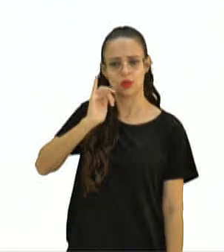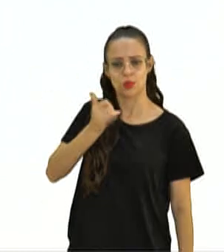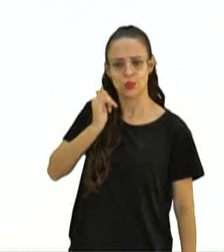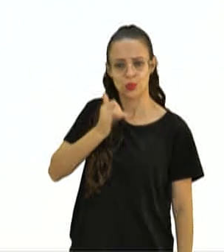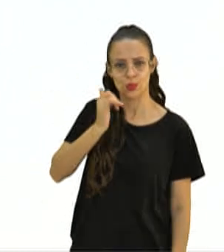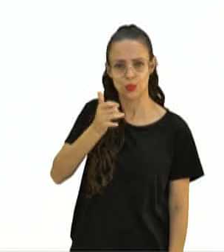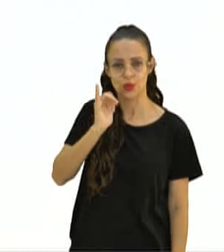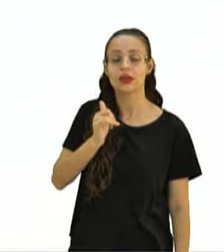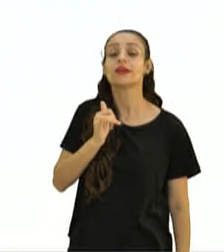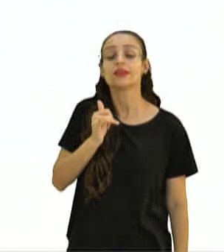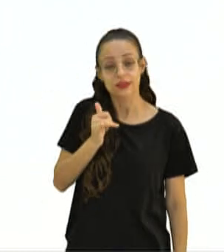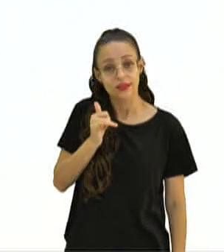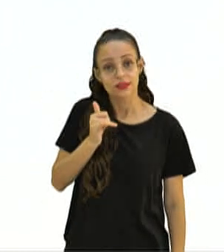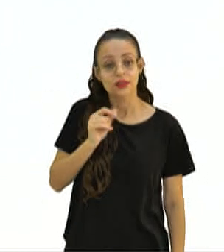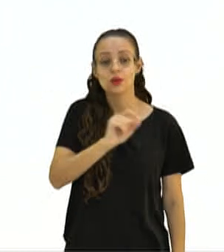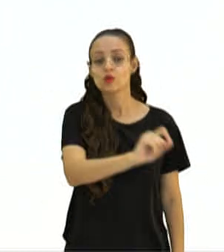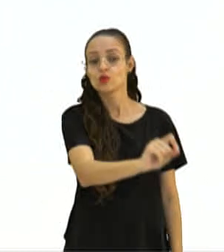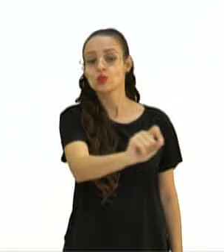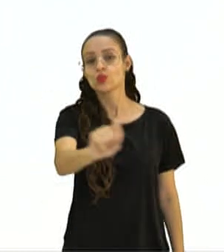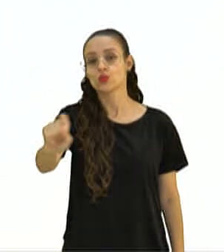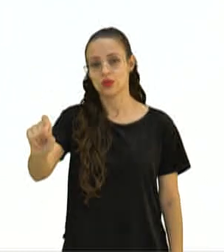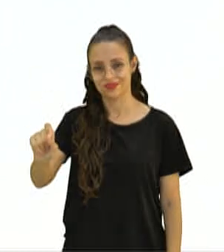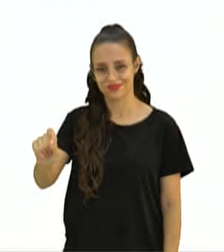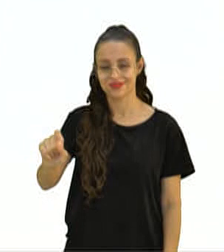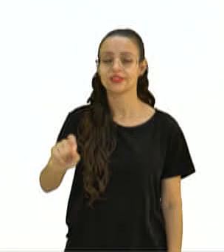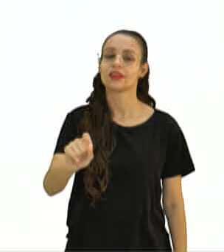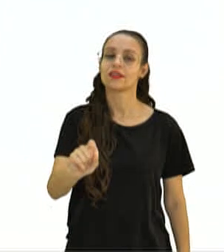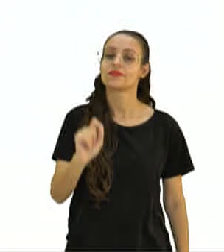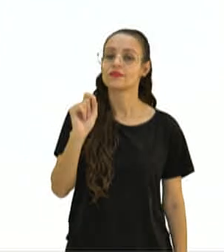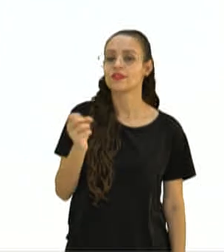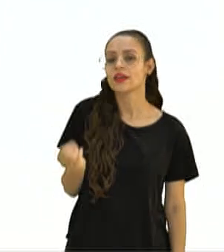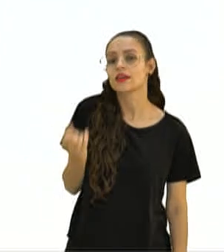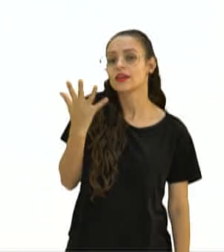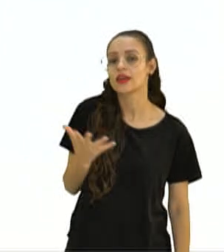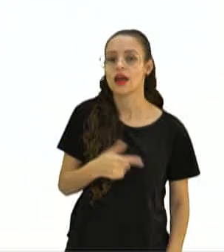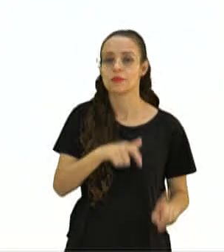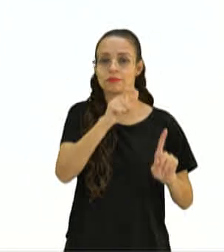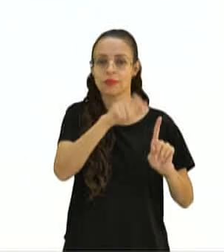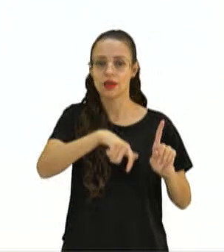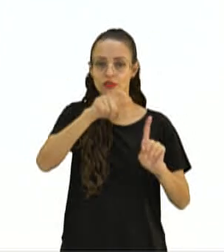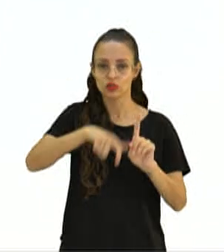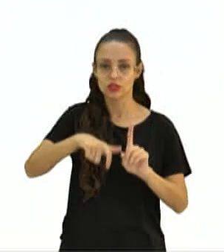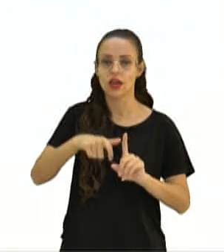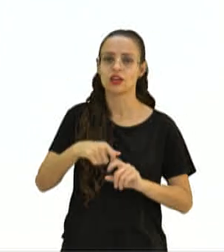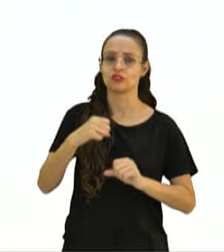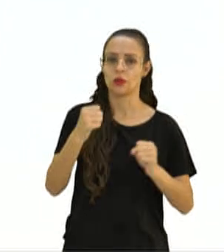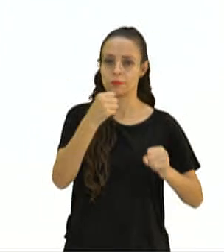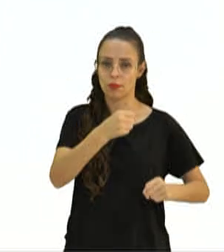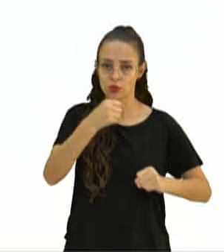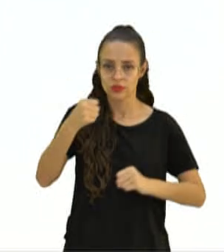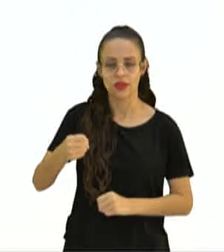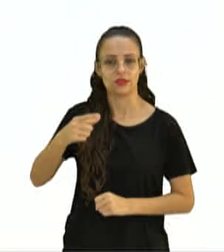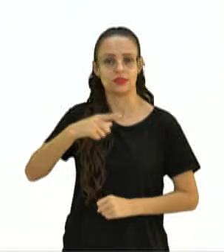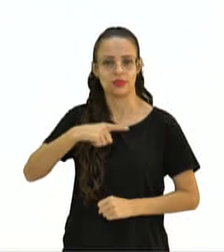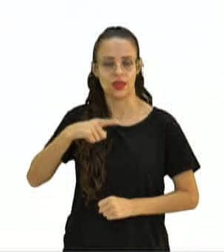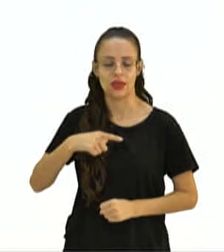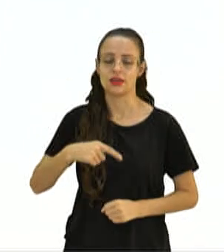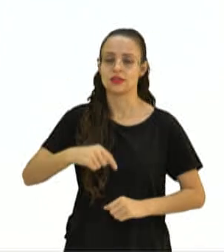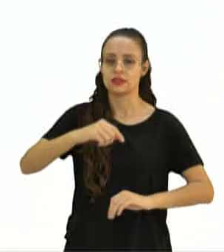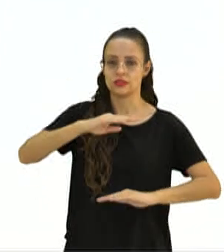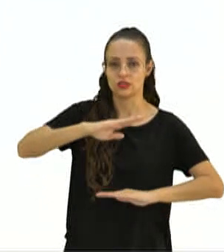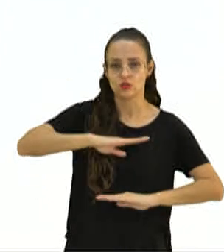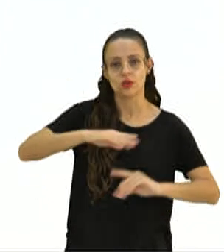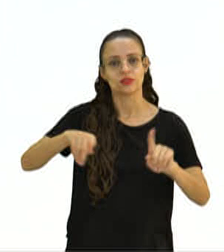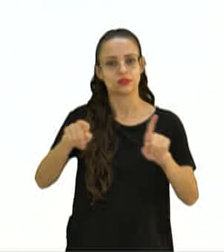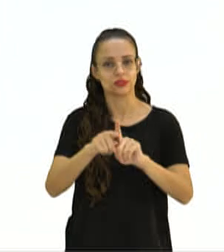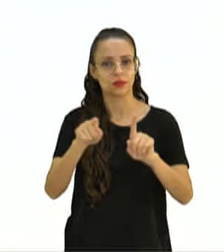cria o jogo, e cada jogador que vai estar presente ali vai criar seu personagem, com poderes, com situações